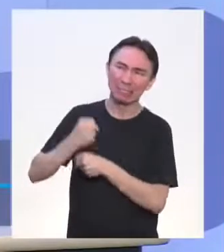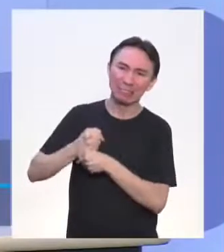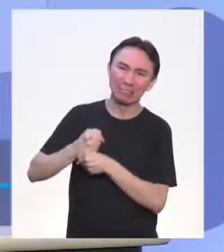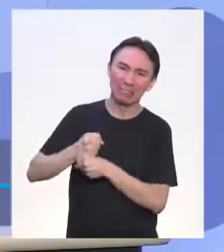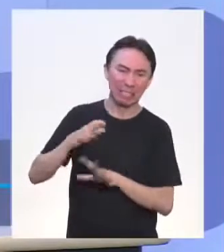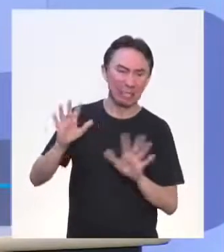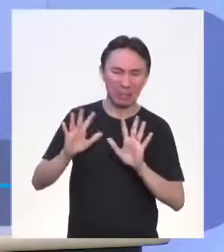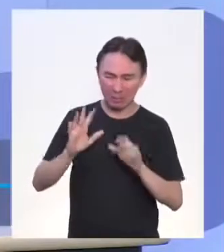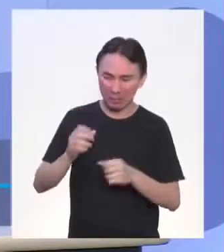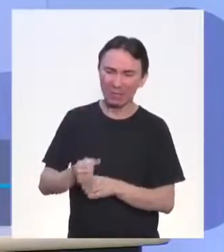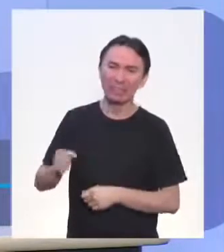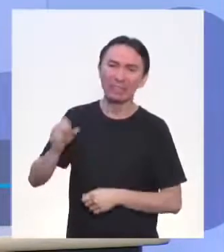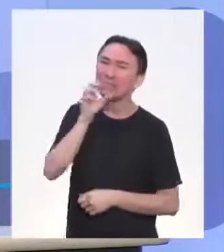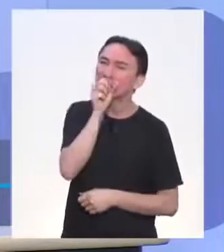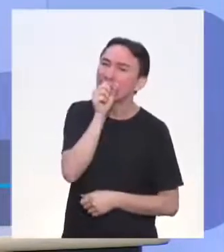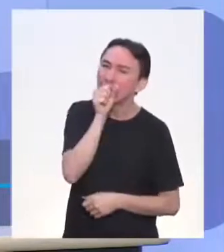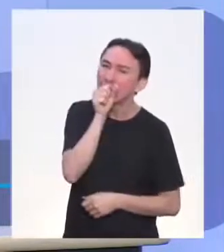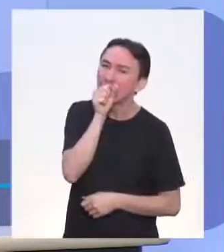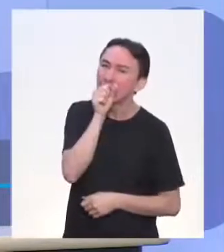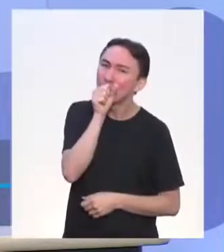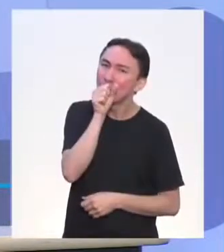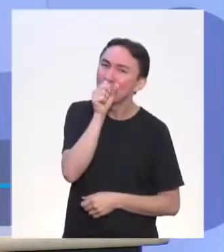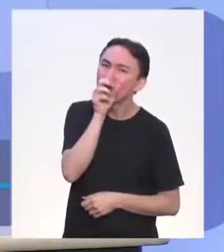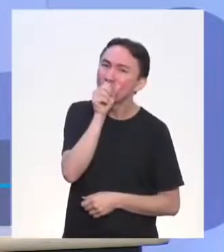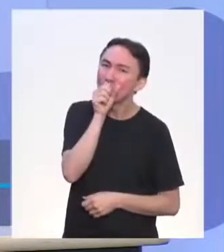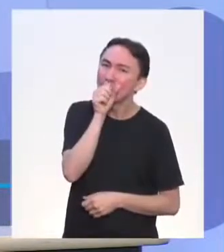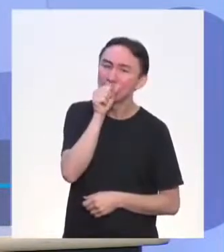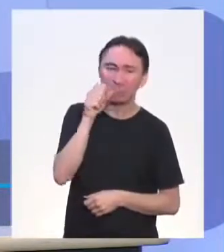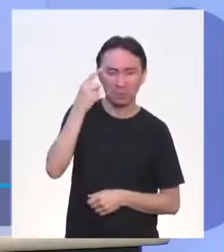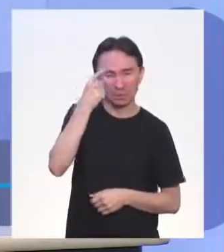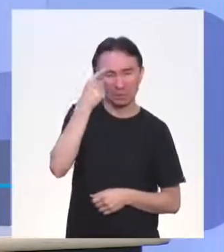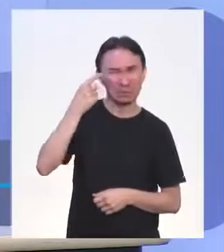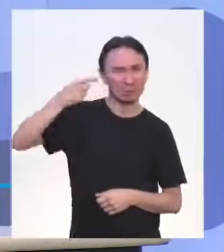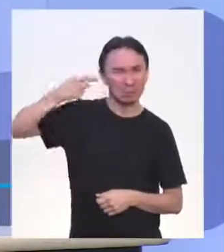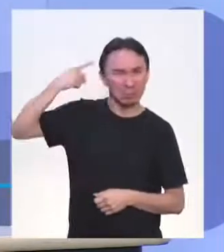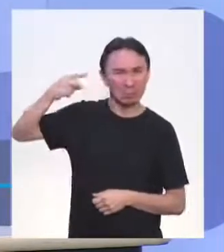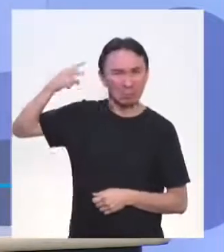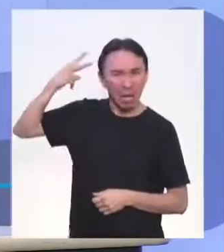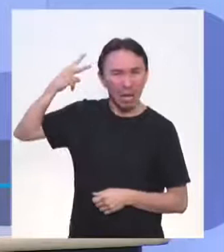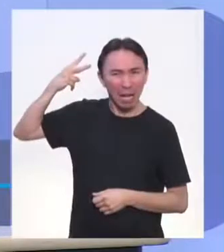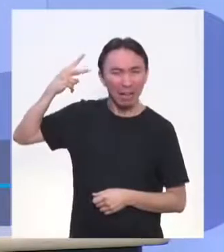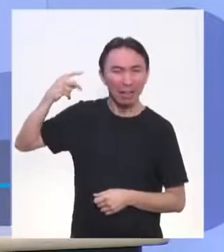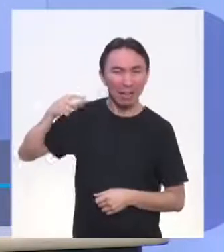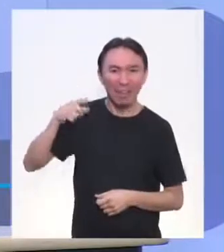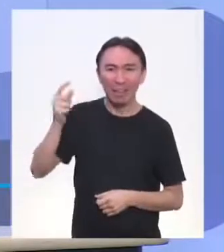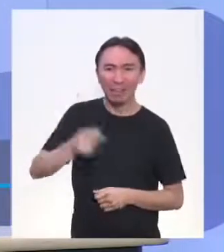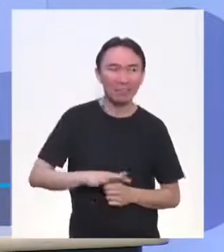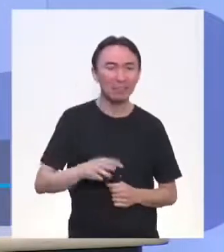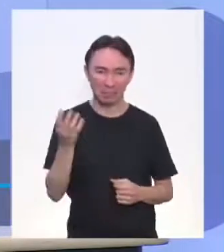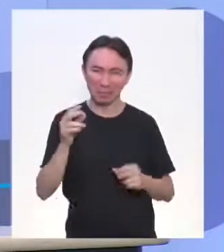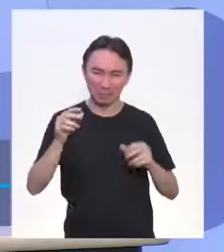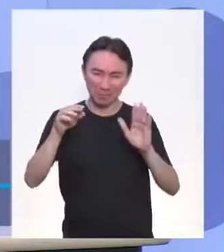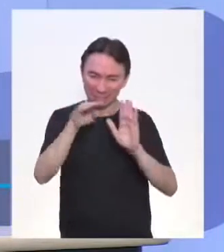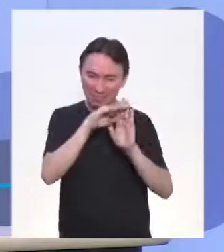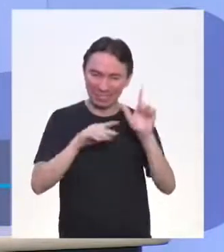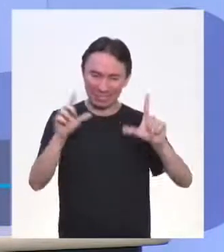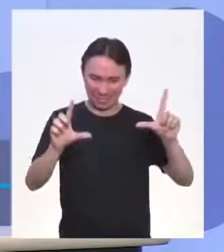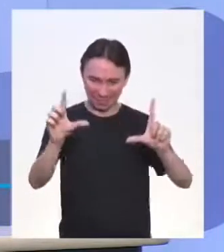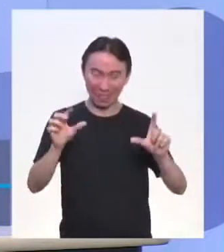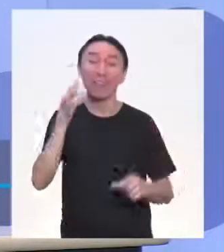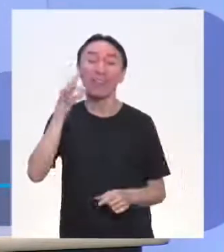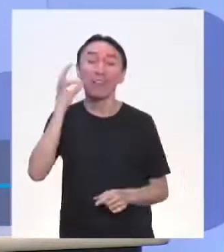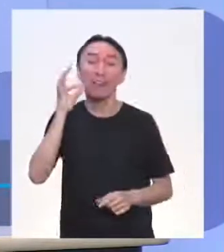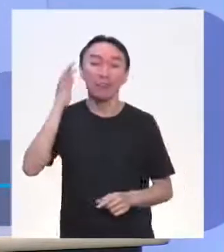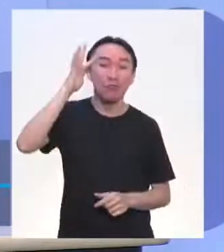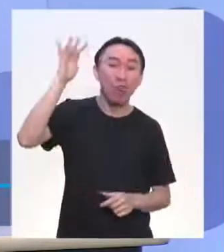acho que eu posso falar, um café filosófico com o Karnal, que ele diz exatamente assim o que você falou, né? Eu preciso, às